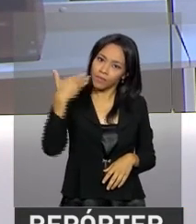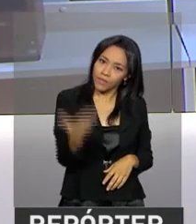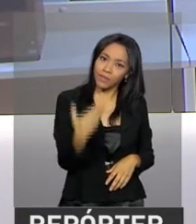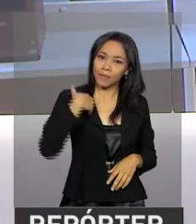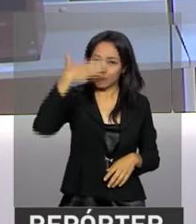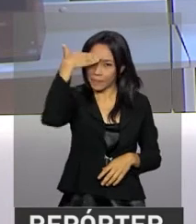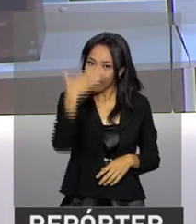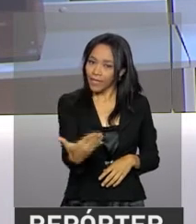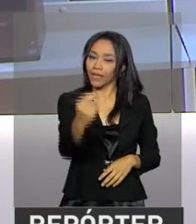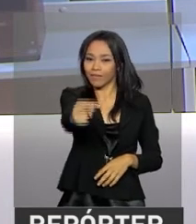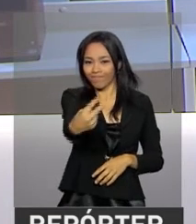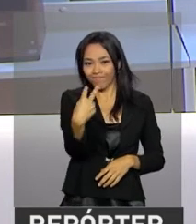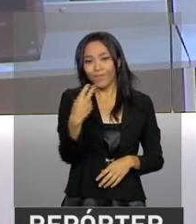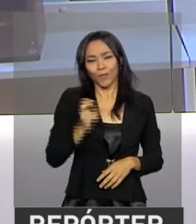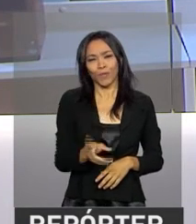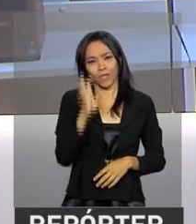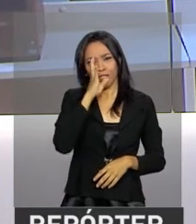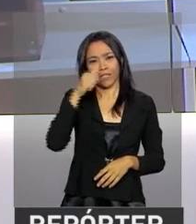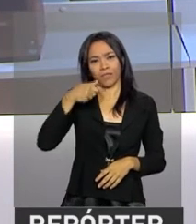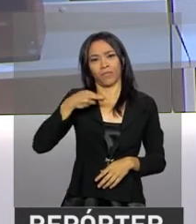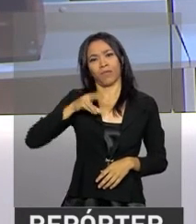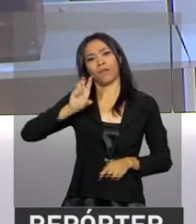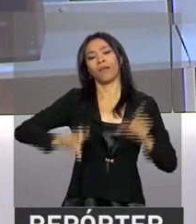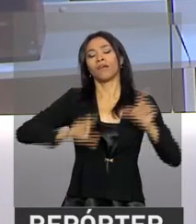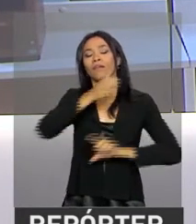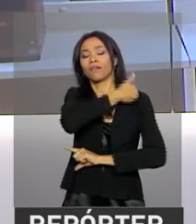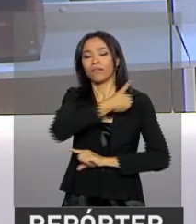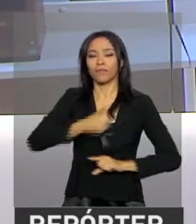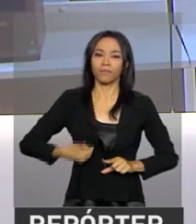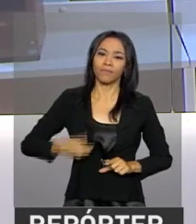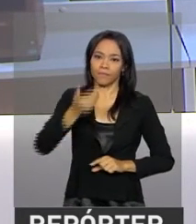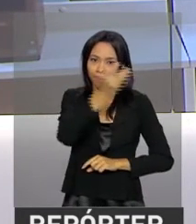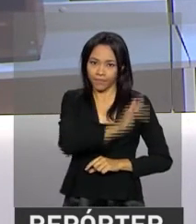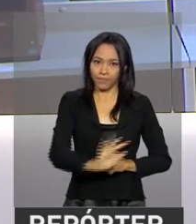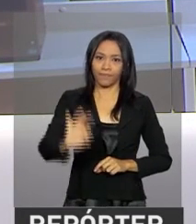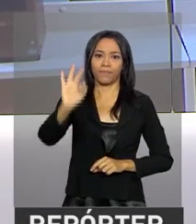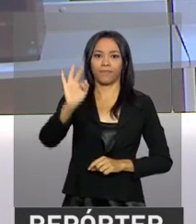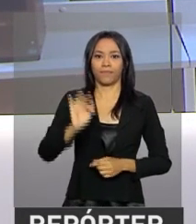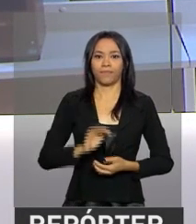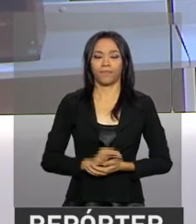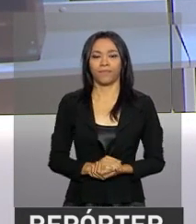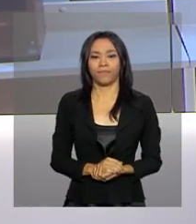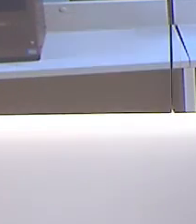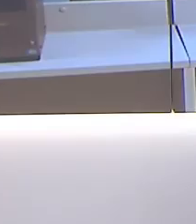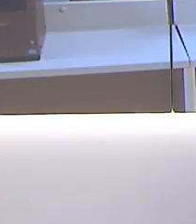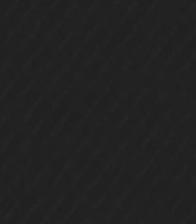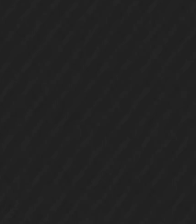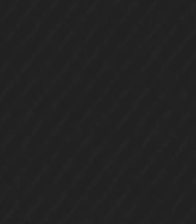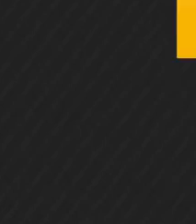obrigada pela sua companhia continue com a gente aqui na nbr a tv do governo federal